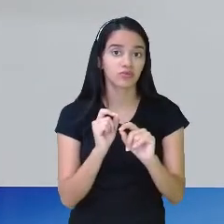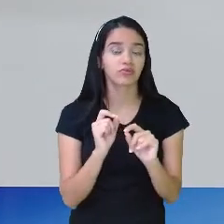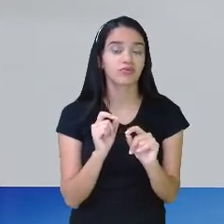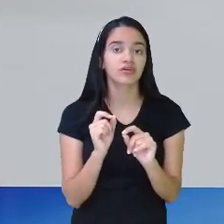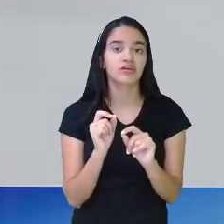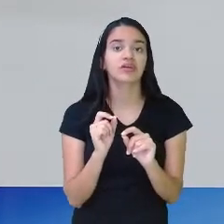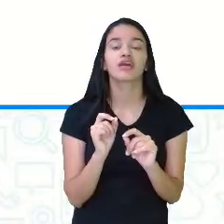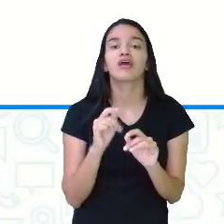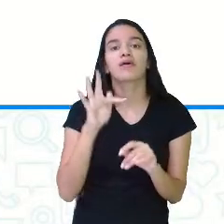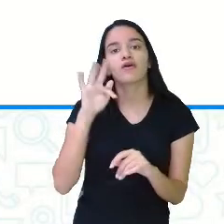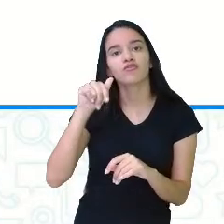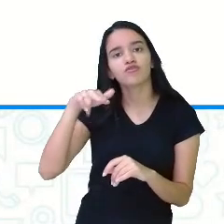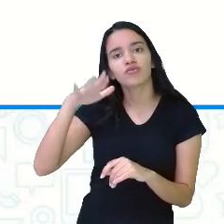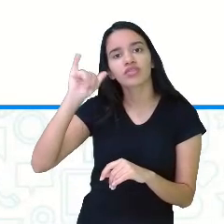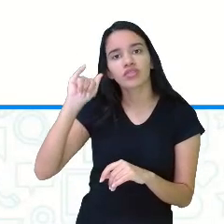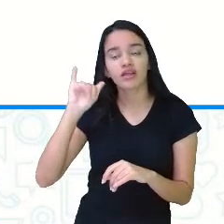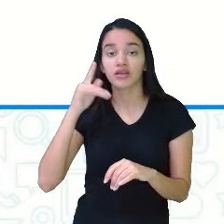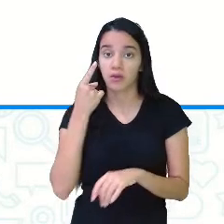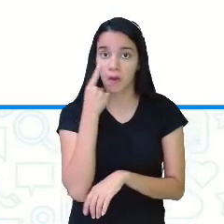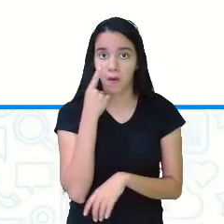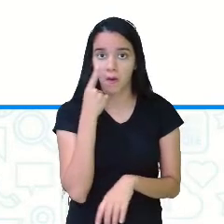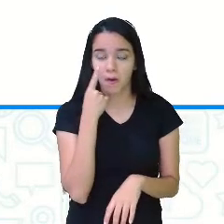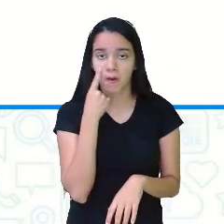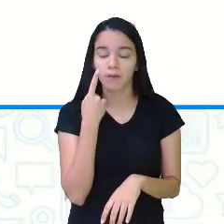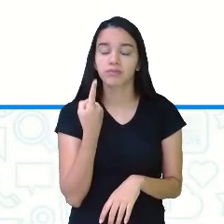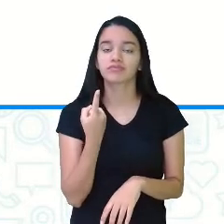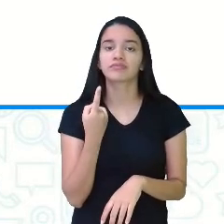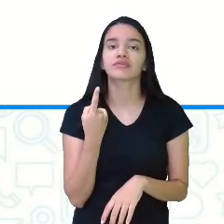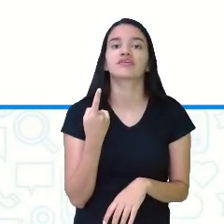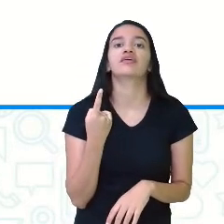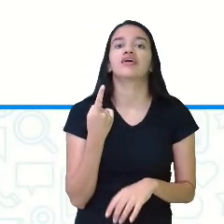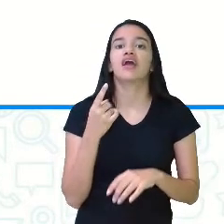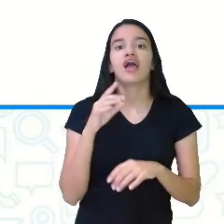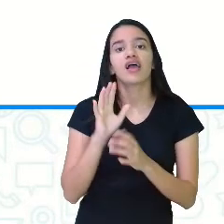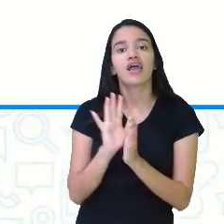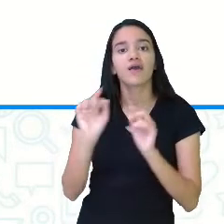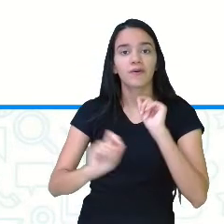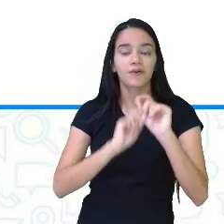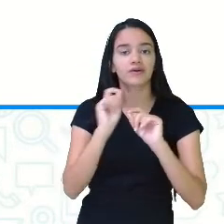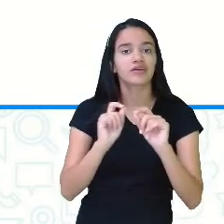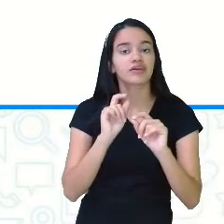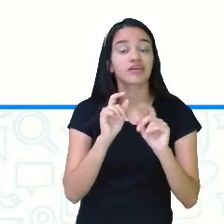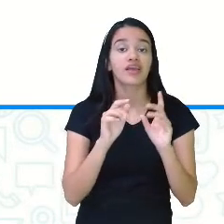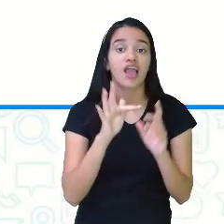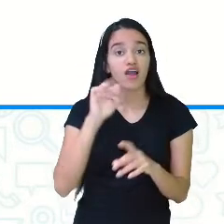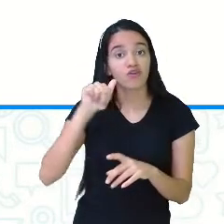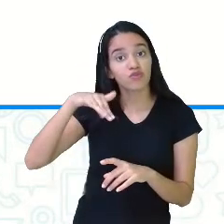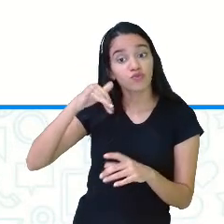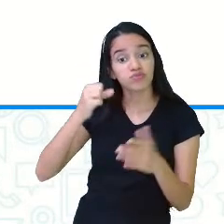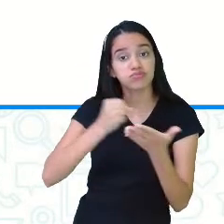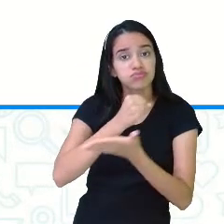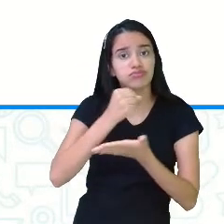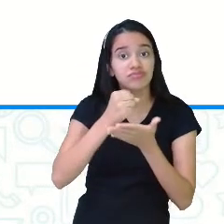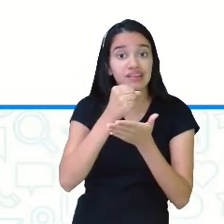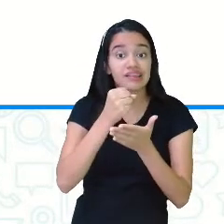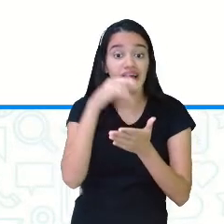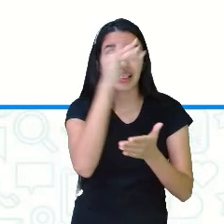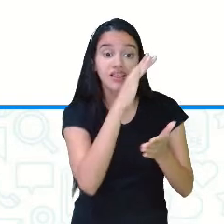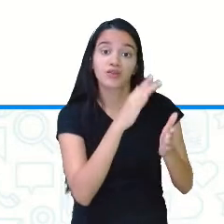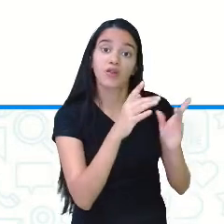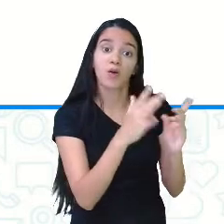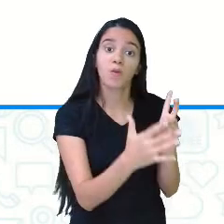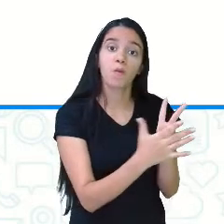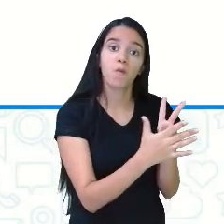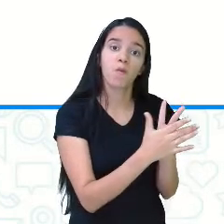colocada pela FUNAI. O que é a FUNAI? Ó, a FUNAI é a Fundação Nacional do Índio e ele está ali, ó, para garantir que